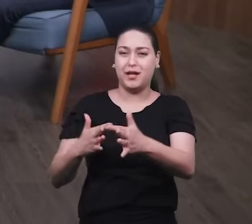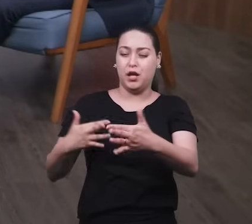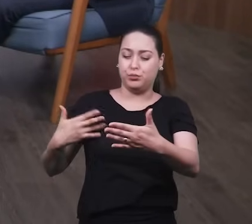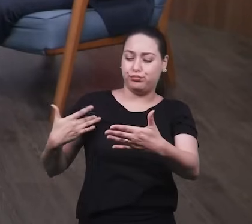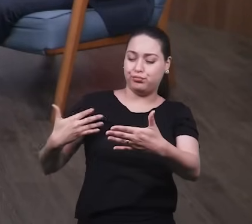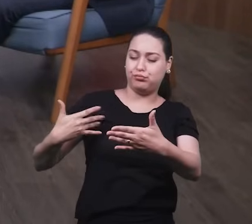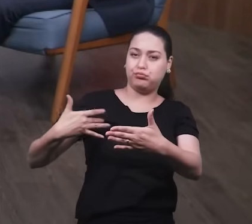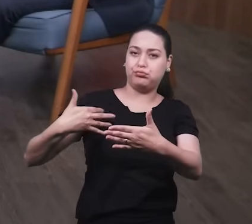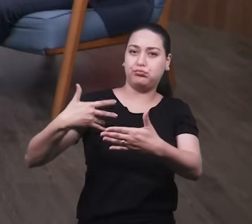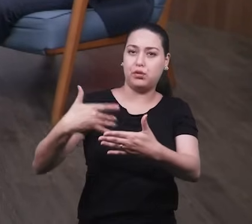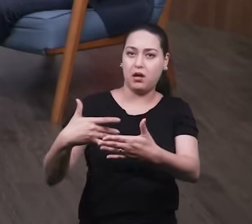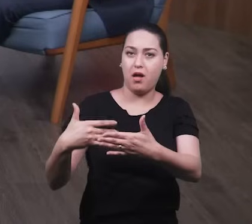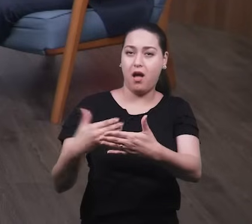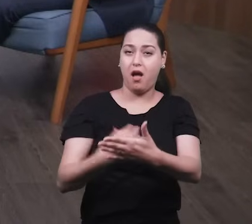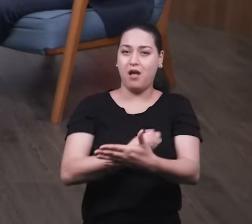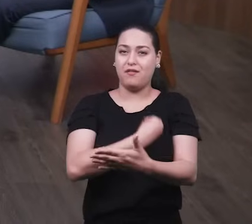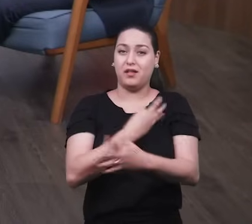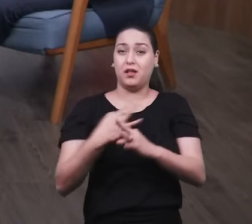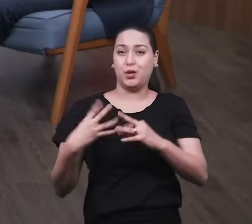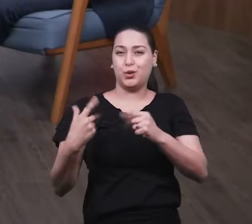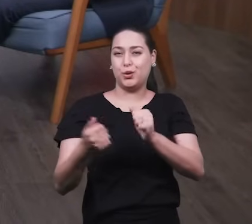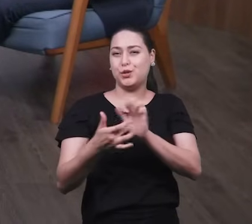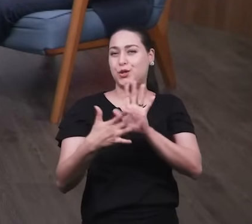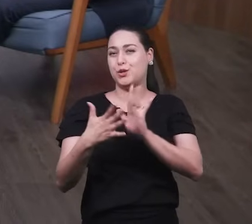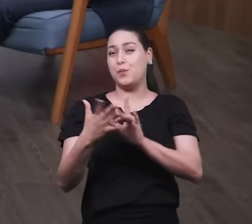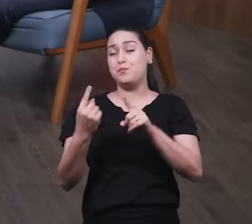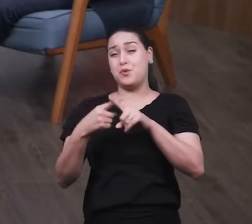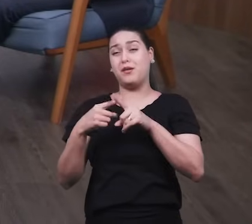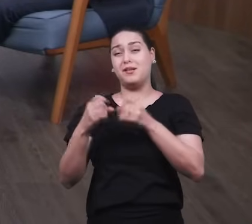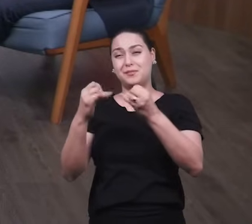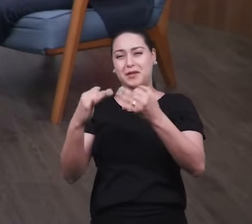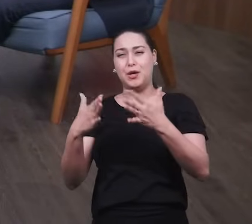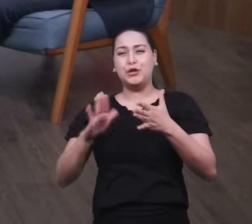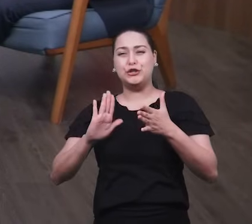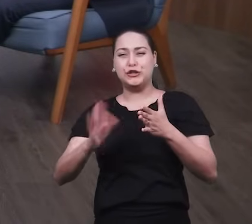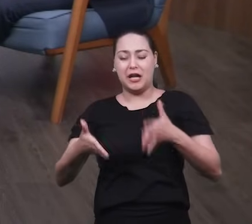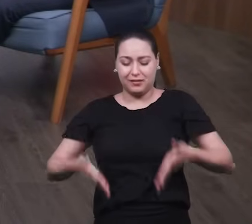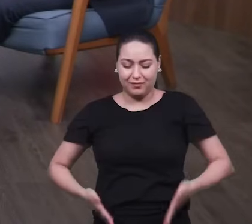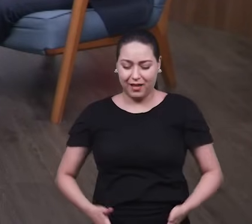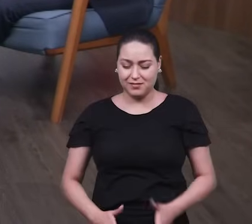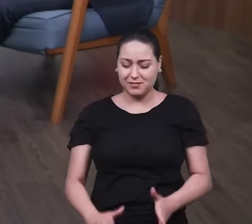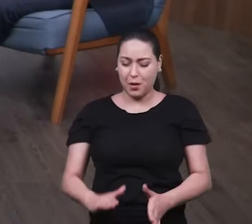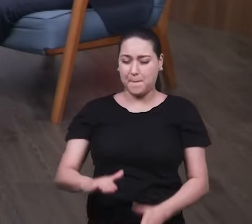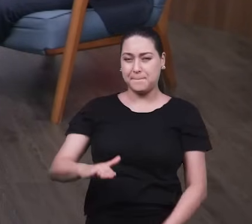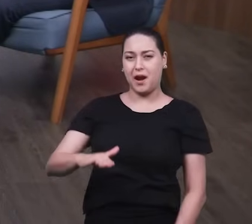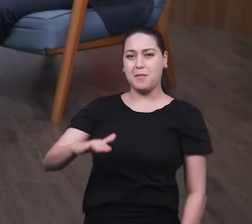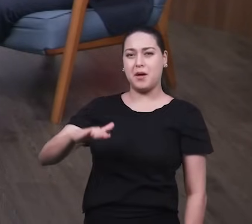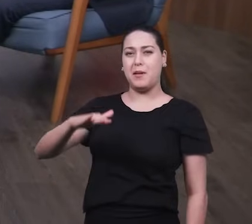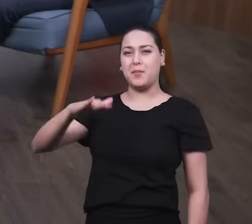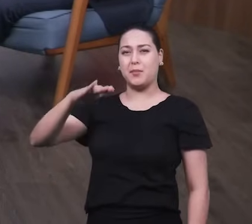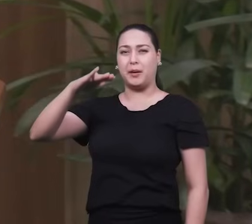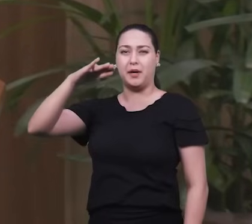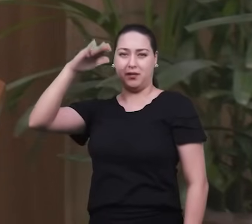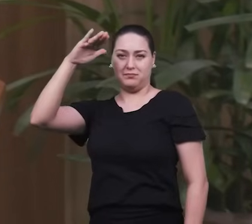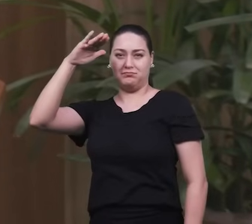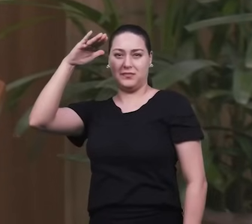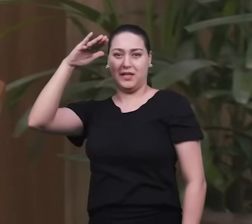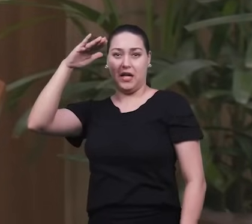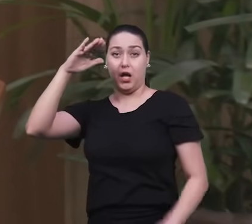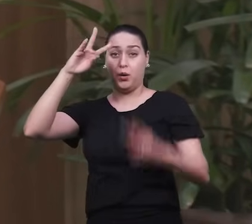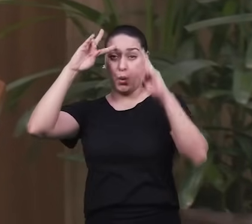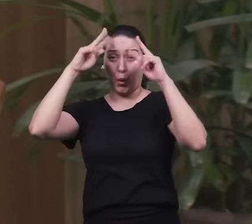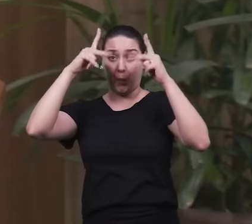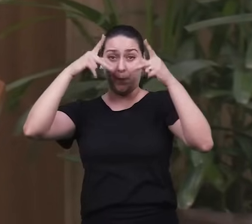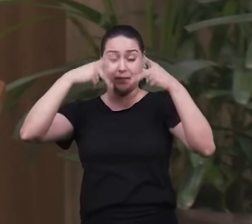do nascimento, daqueles homens magos do Oriente que levaram os presentes. Desde o Senhor Jesus